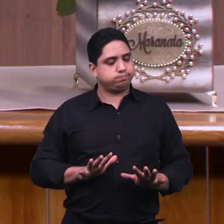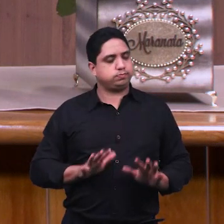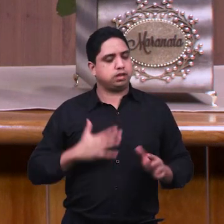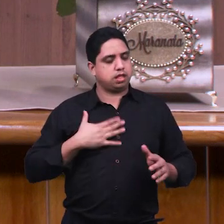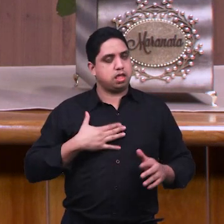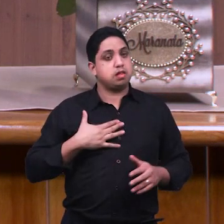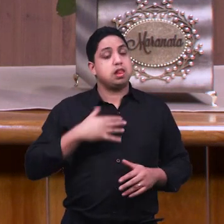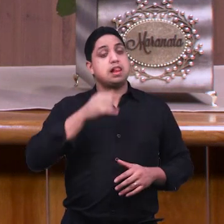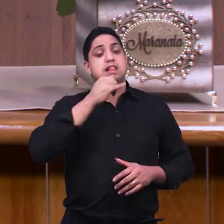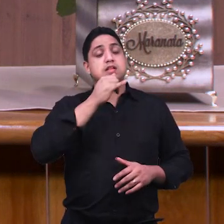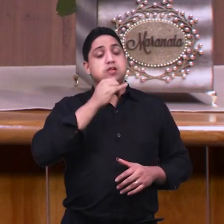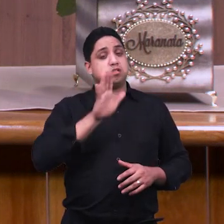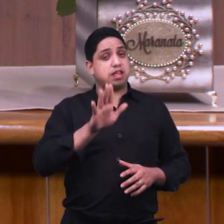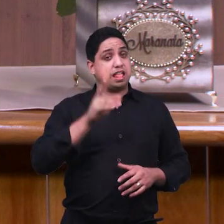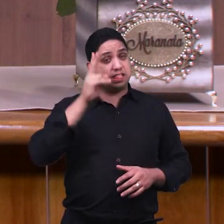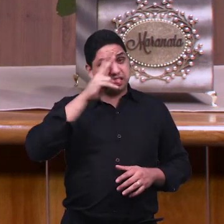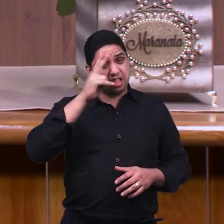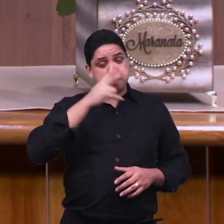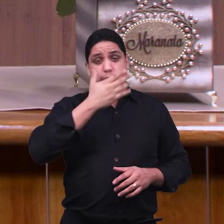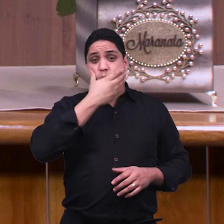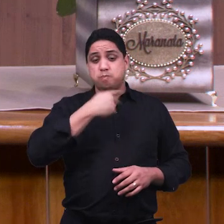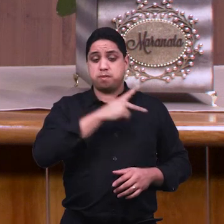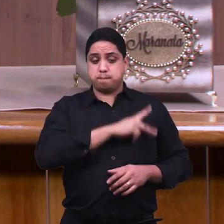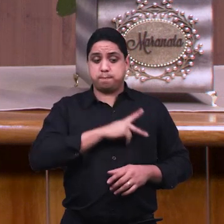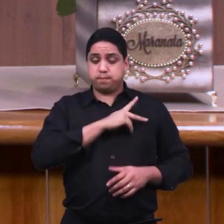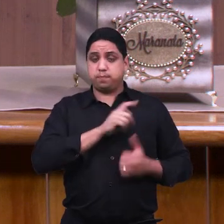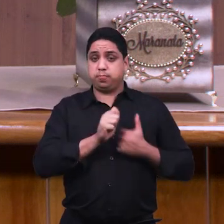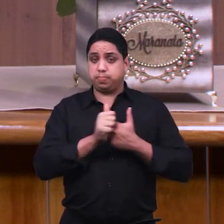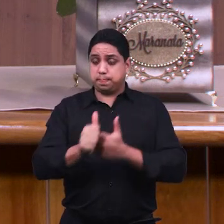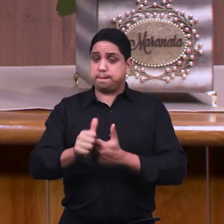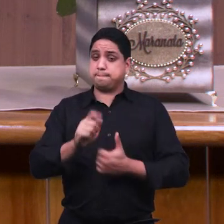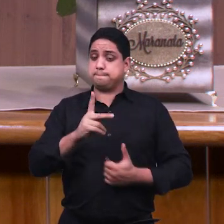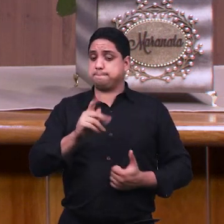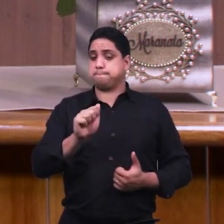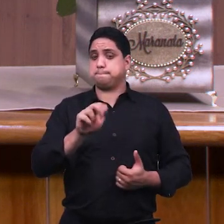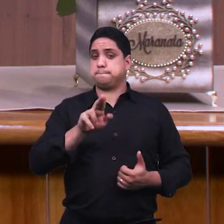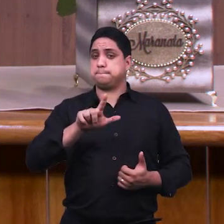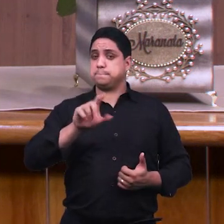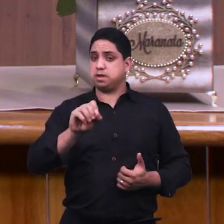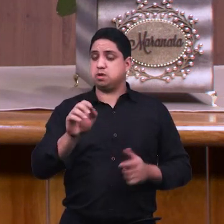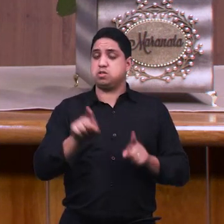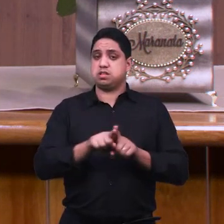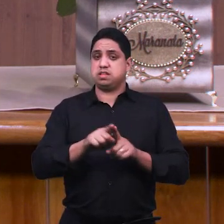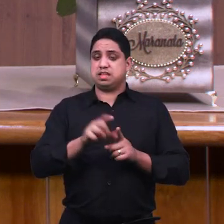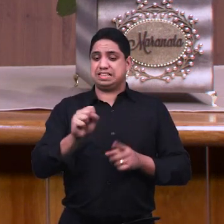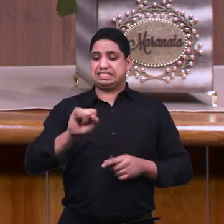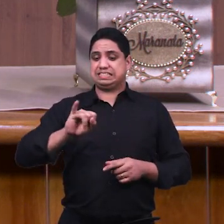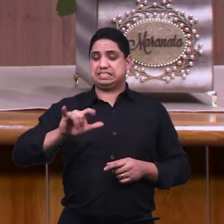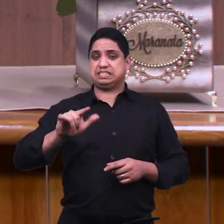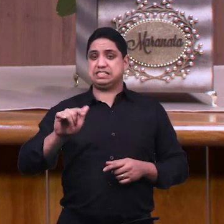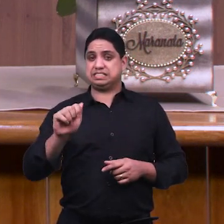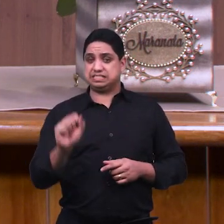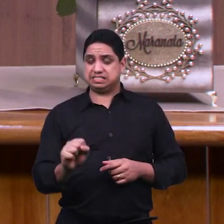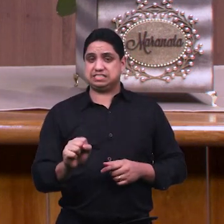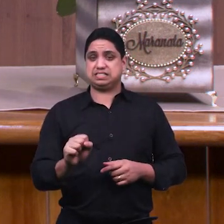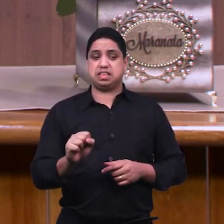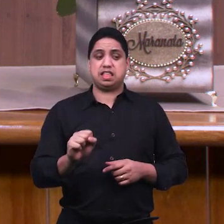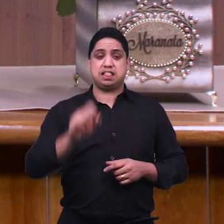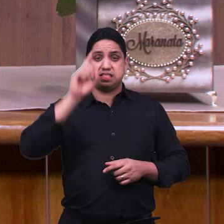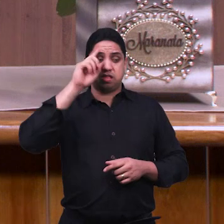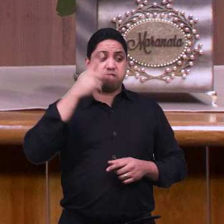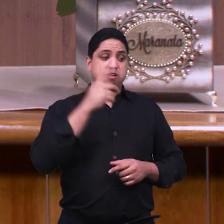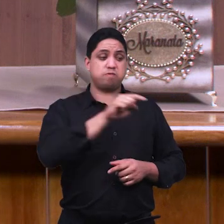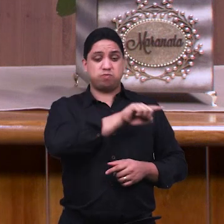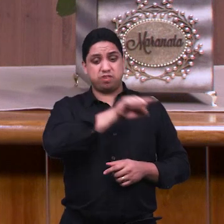e Silas. Paulo e Silas, no livro de Atos, fala que eles foram consultar. O Senhor apareceu uma visão para Paulo. Paulo, passa a